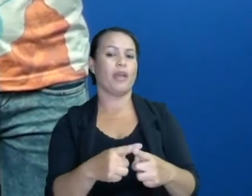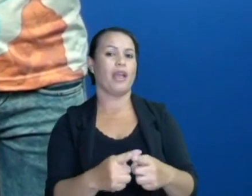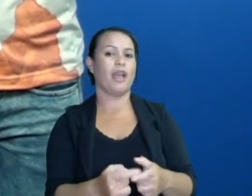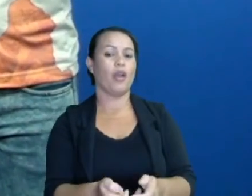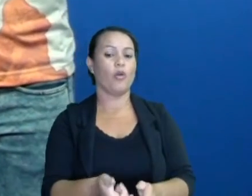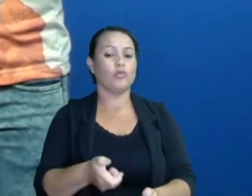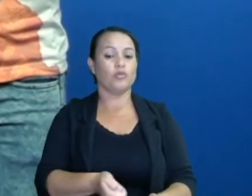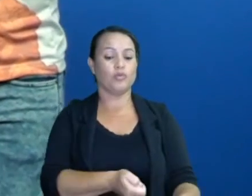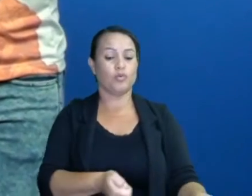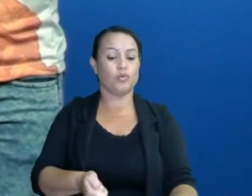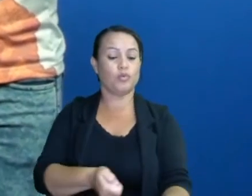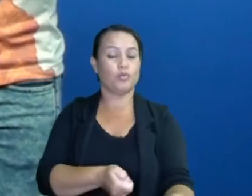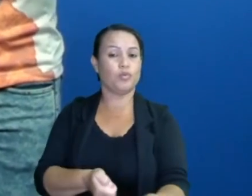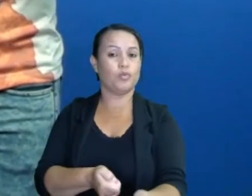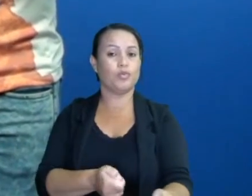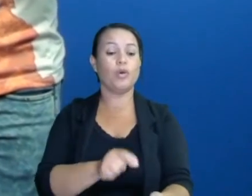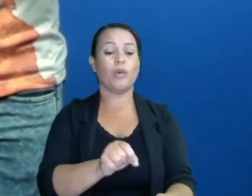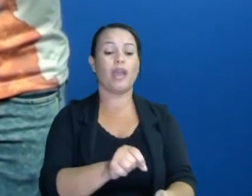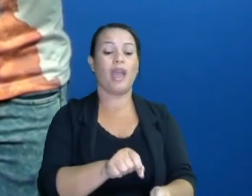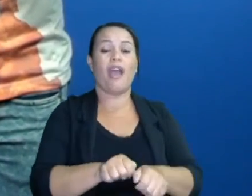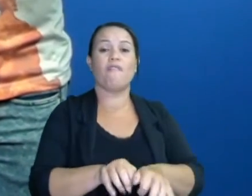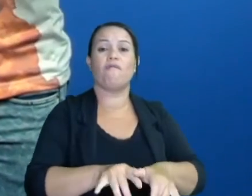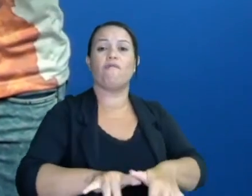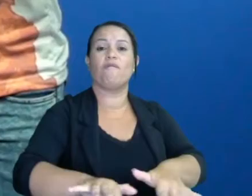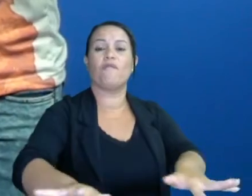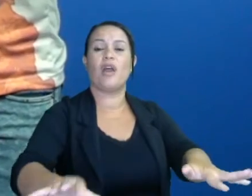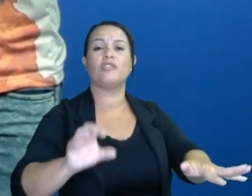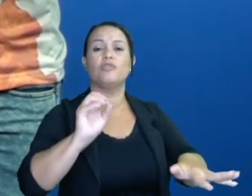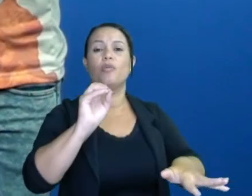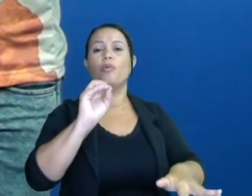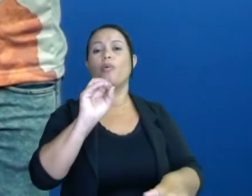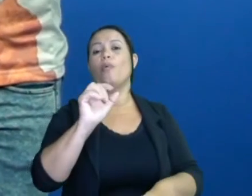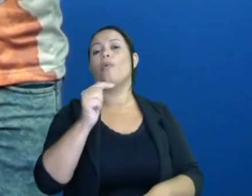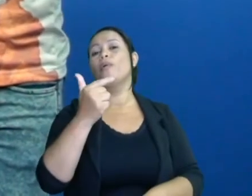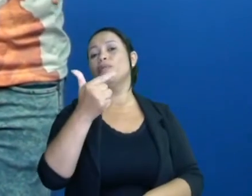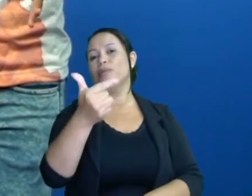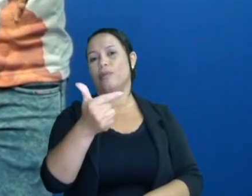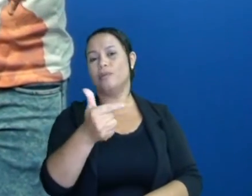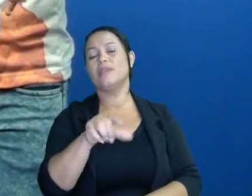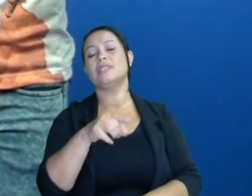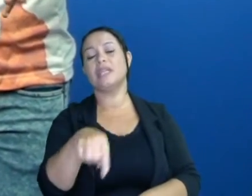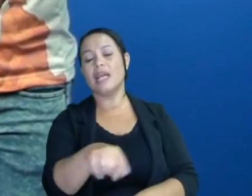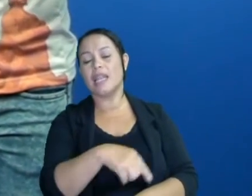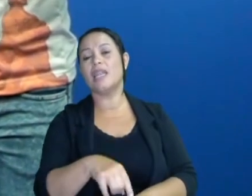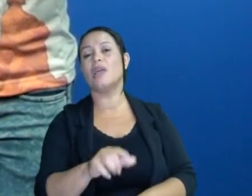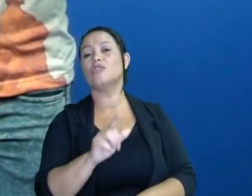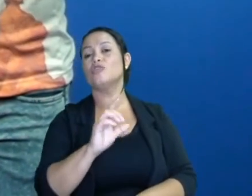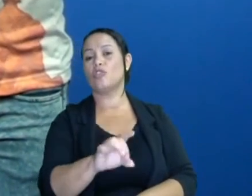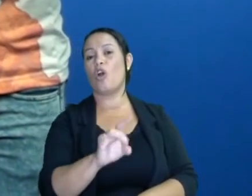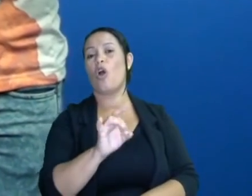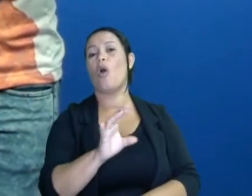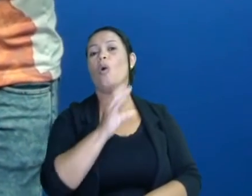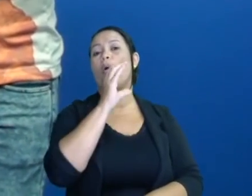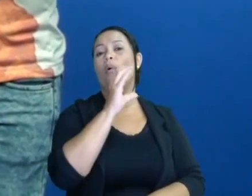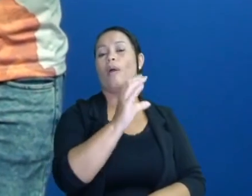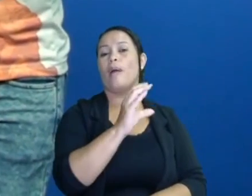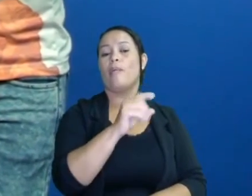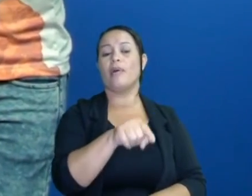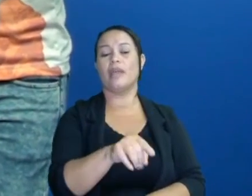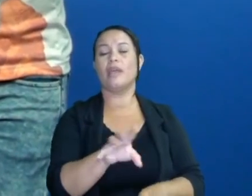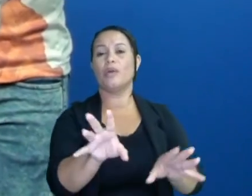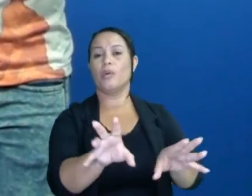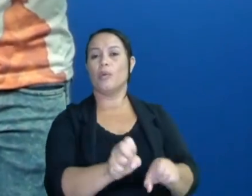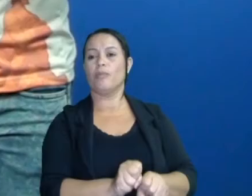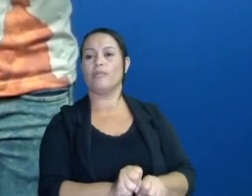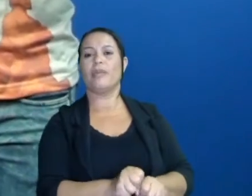gás carbônico para que ele afaste o oxigênio, enche aquele ambiente ali de gás carbônico e não consiga ter